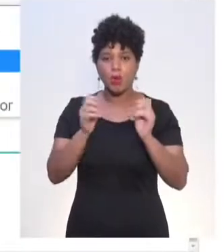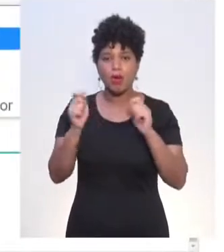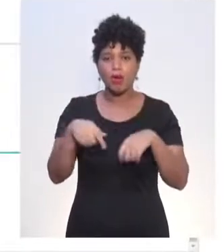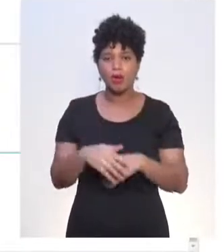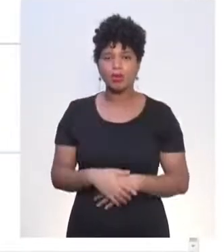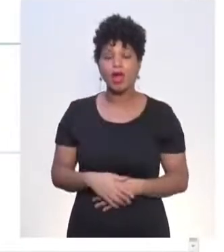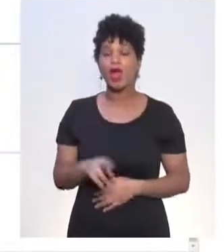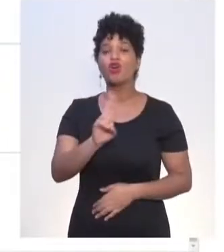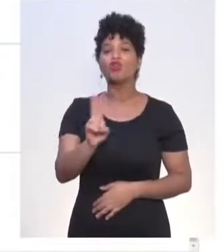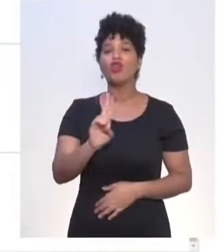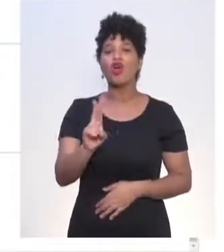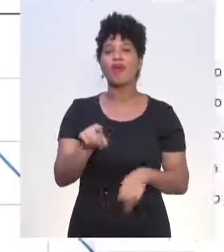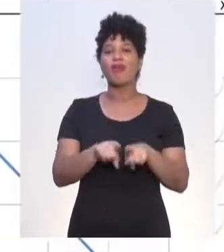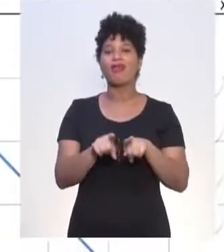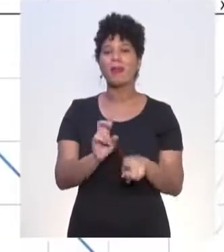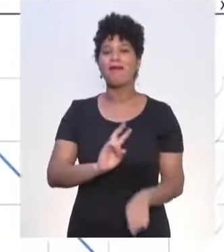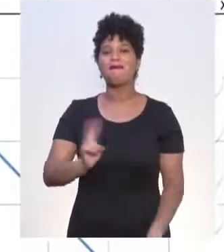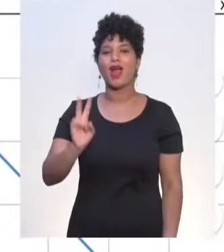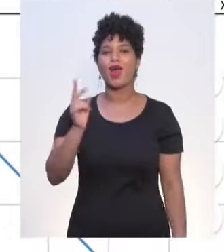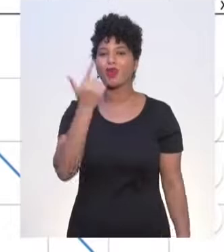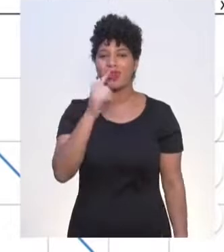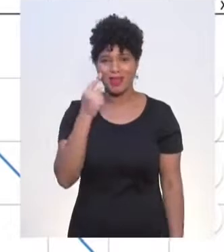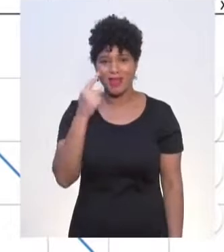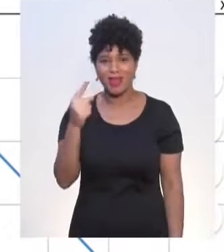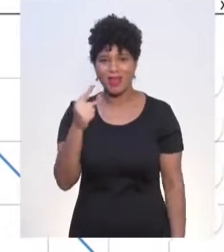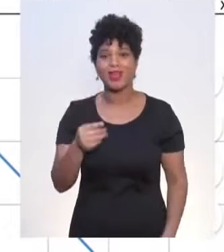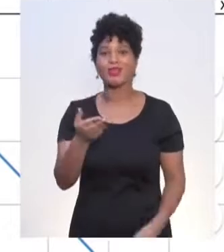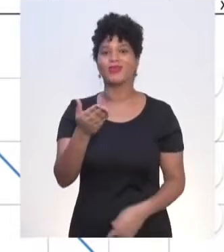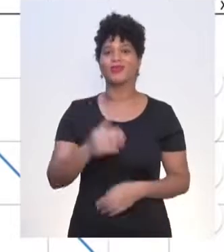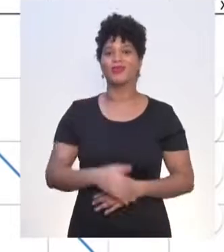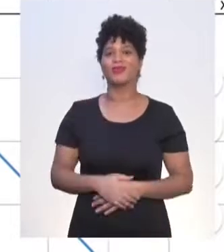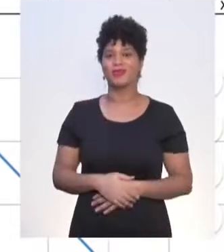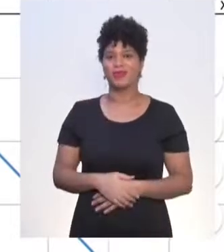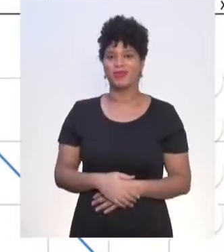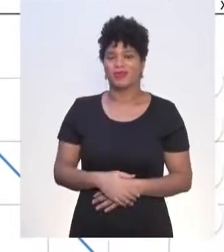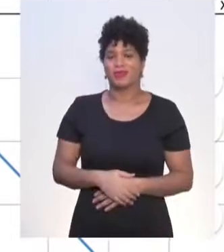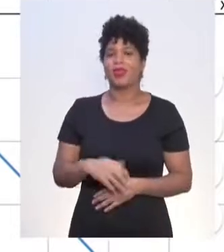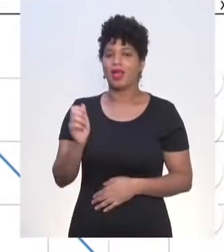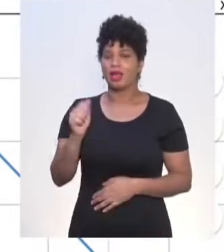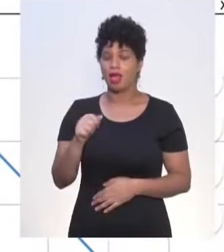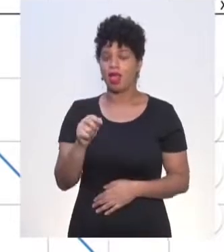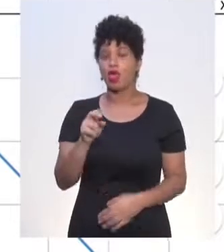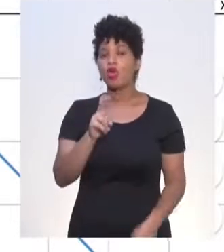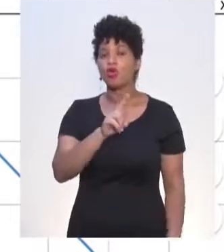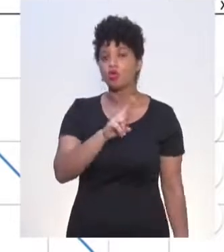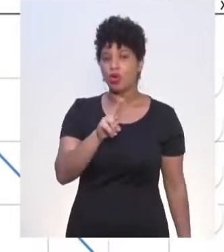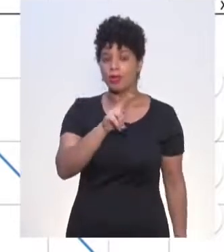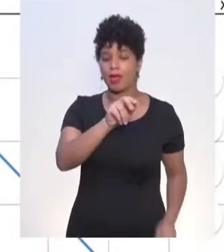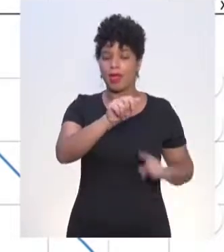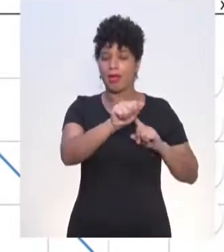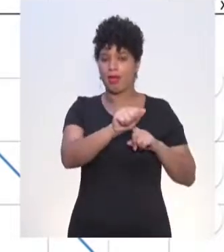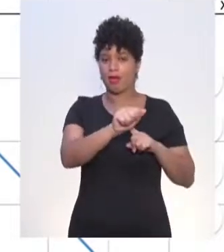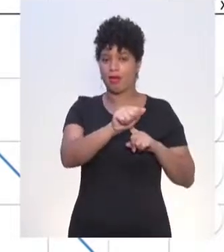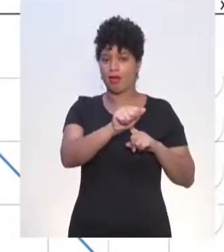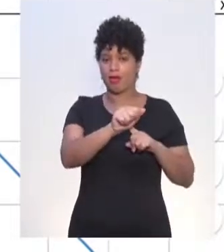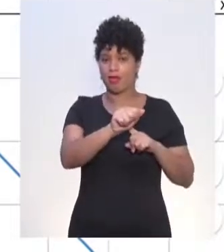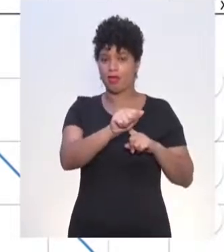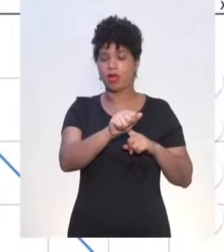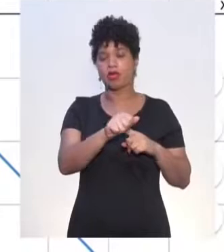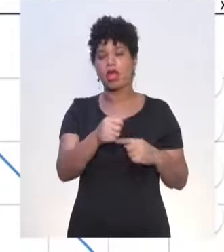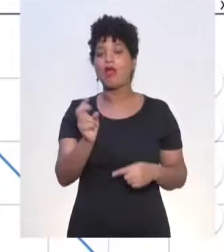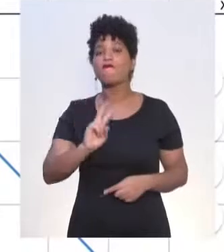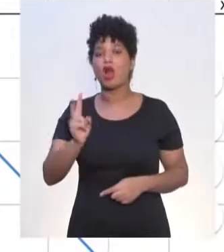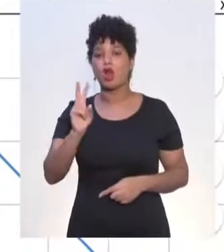o nome e o valor. Quer ver? Ó? Então, ó, só para vocês verem aqui, ó, o nome é A, 1